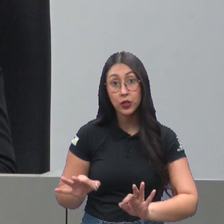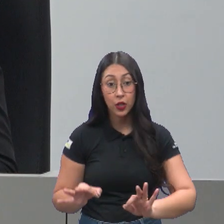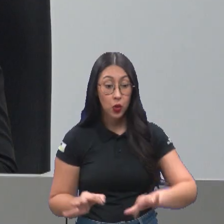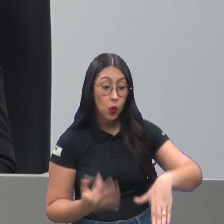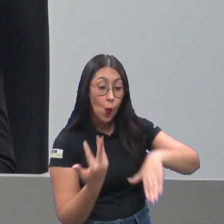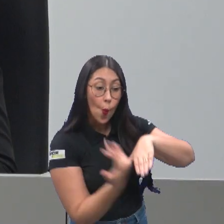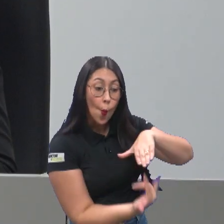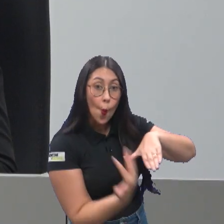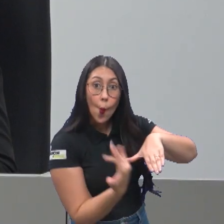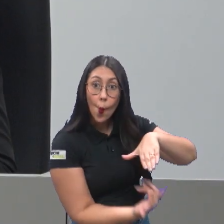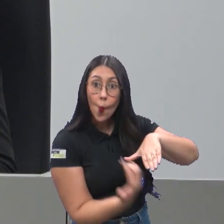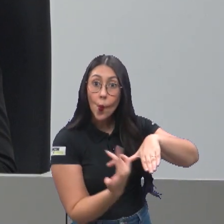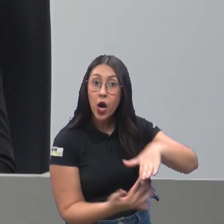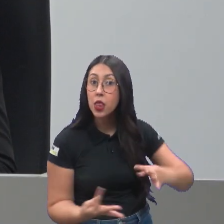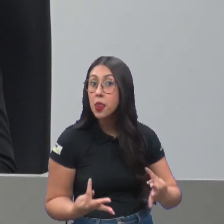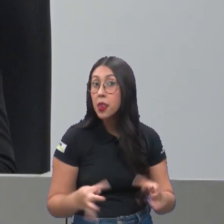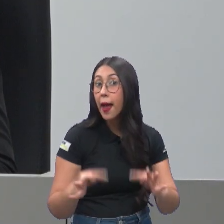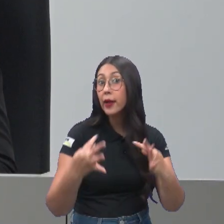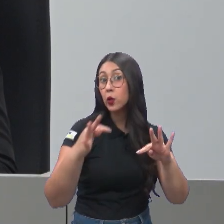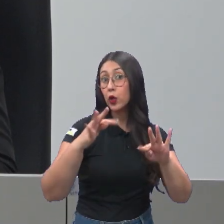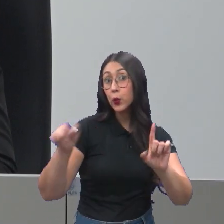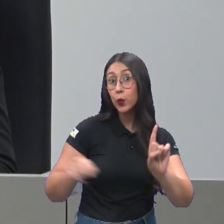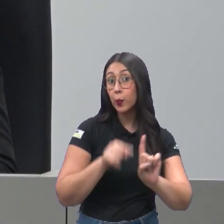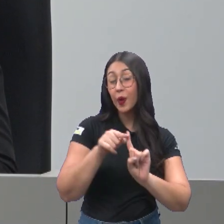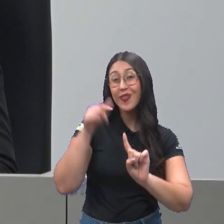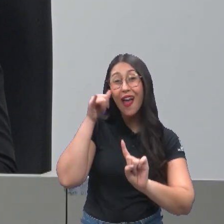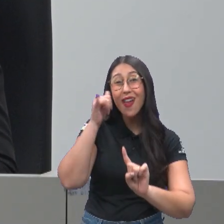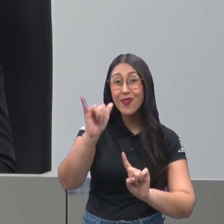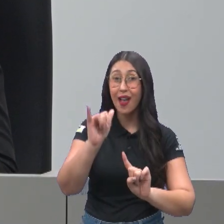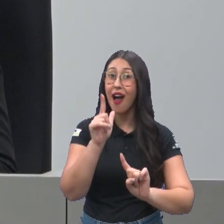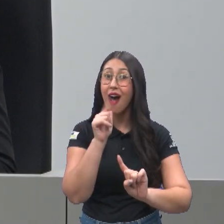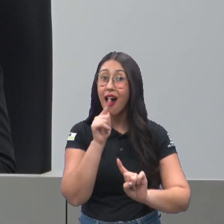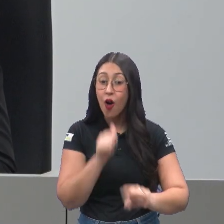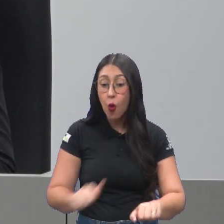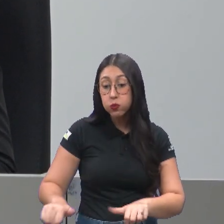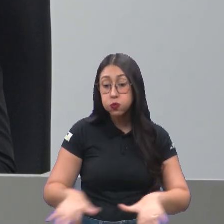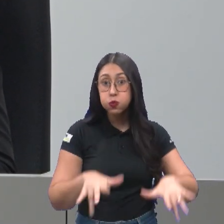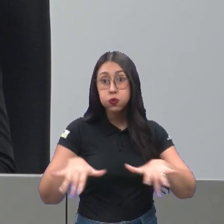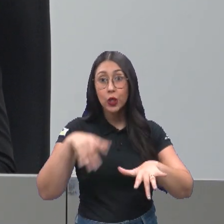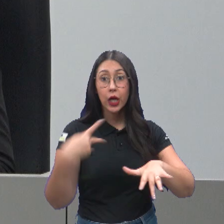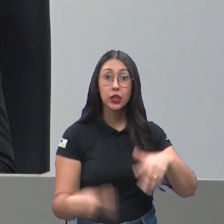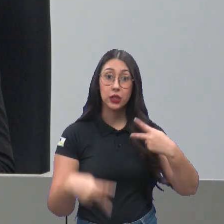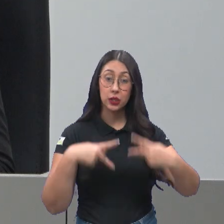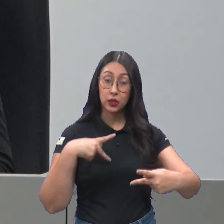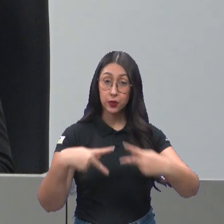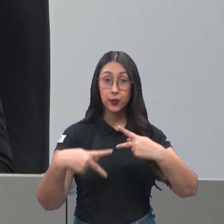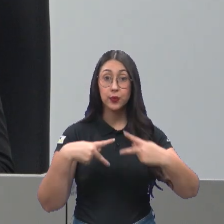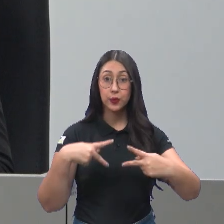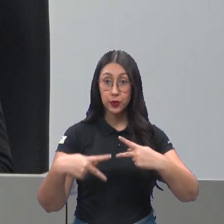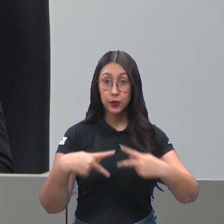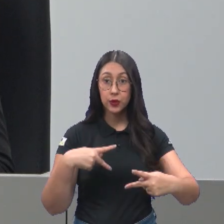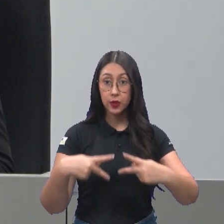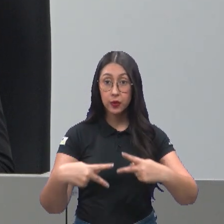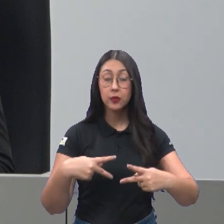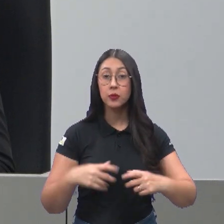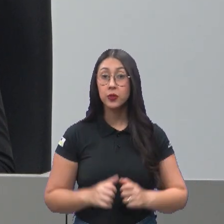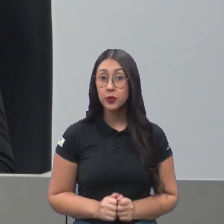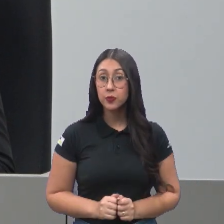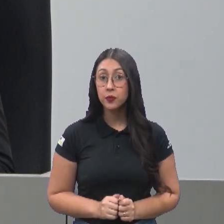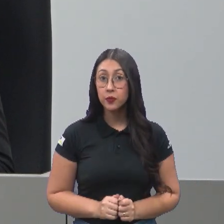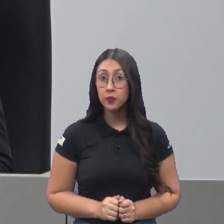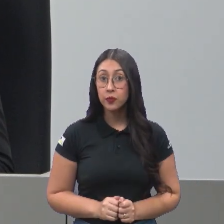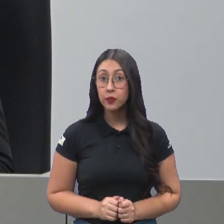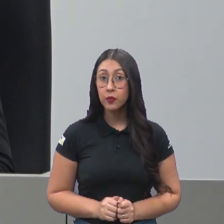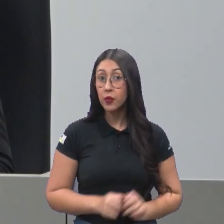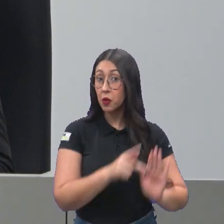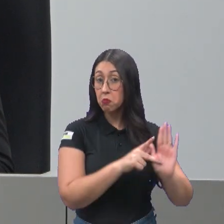Tecnológico como medida de prevenção a enchentes no município de São José dos Campos e da outras providências.